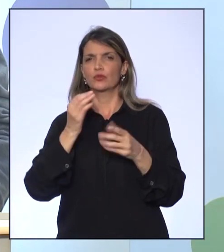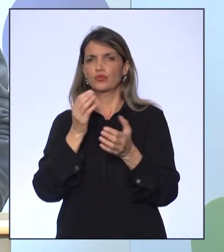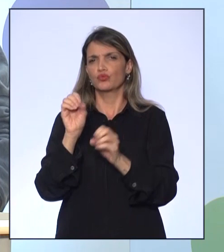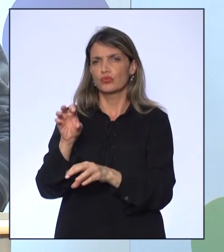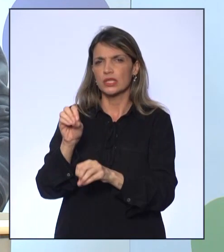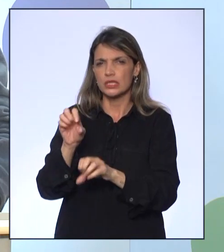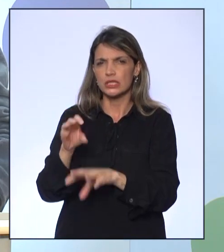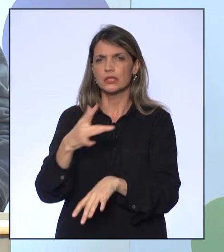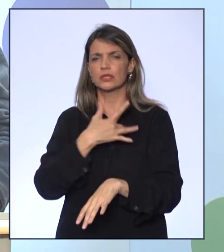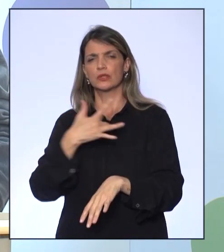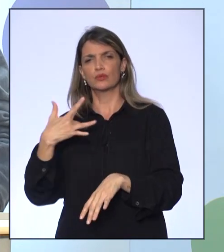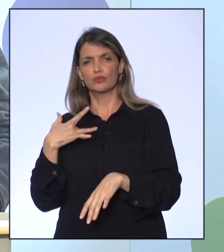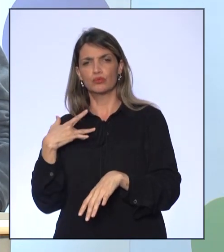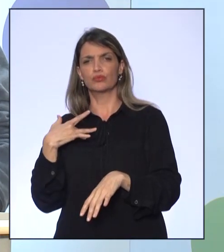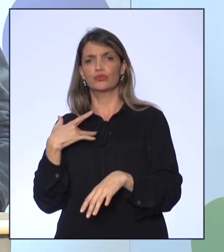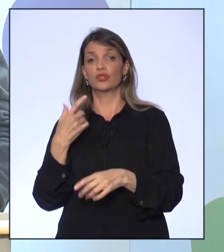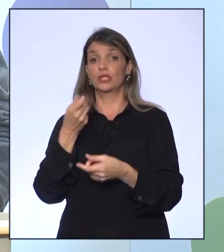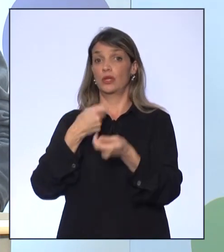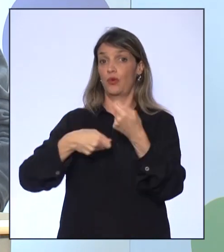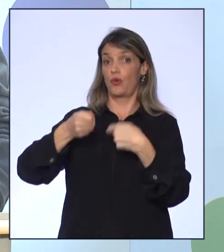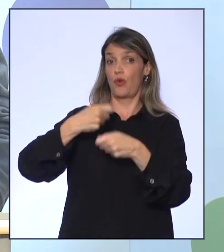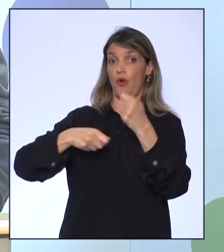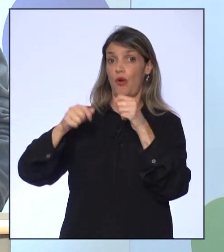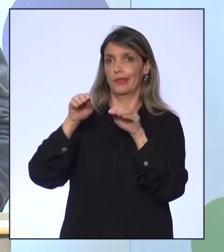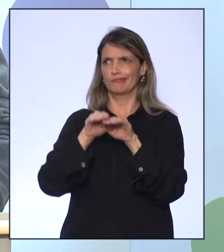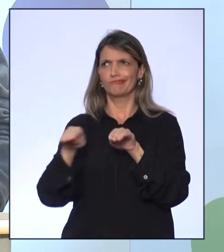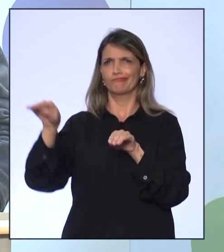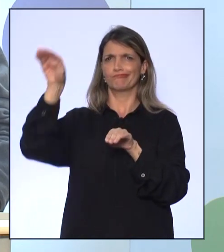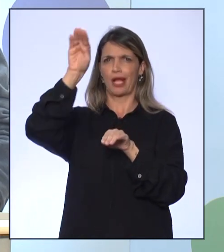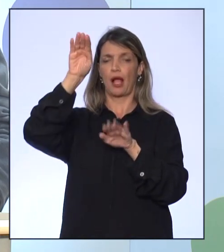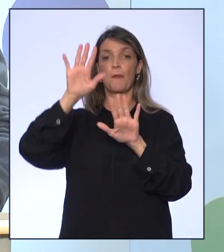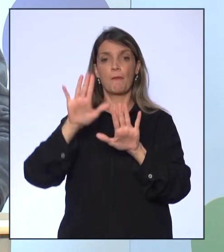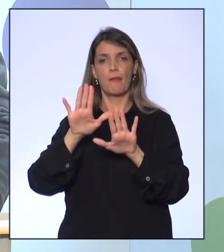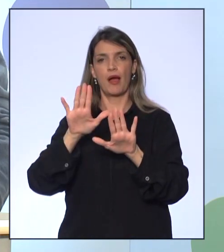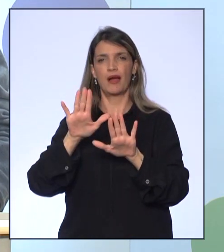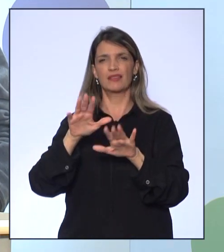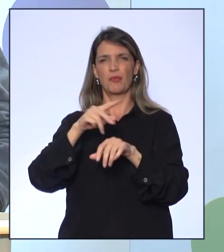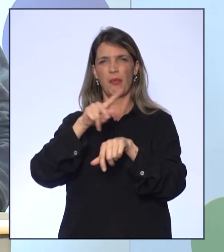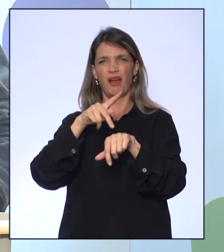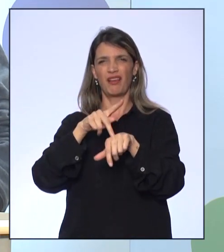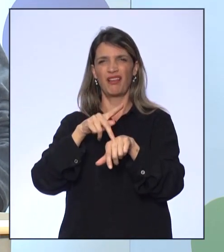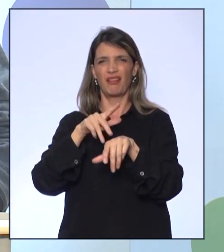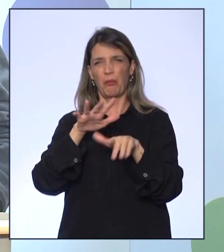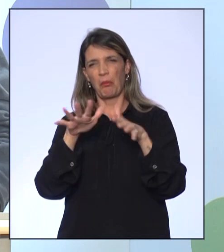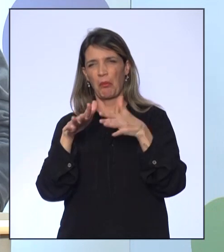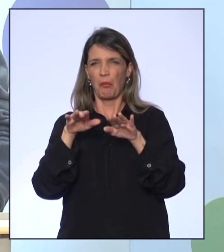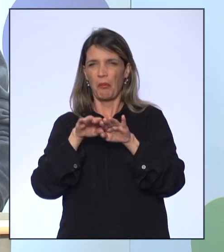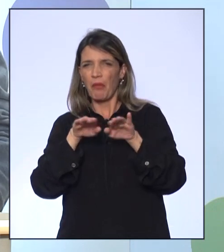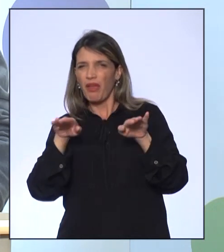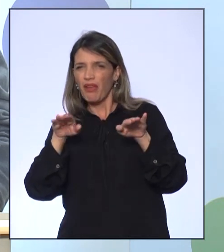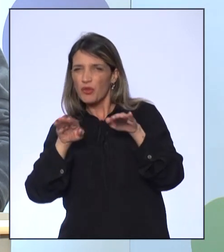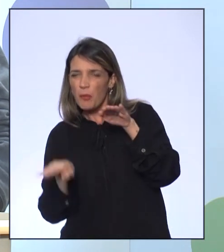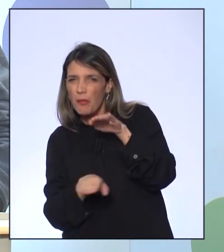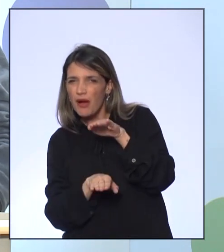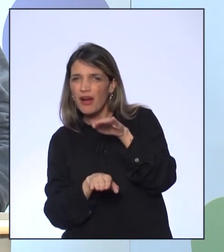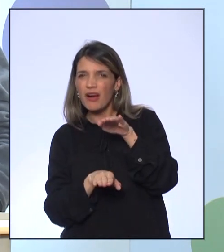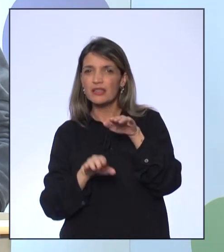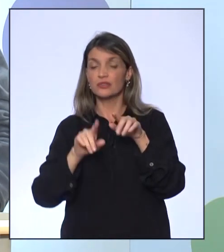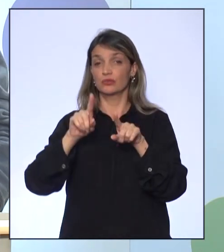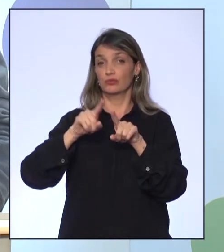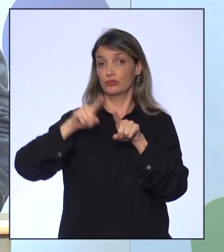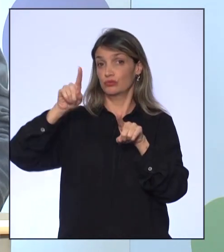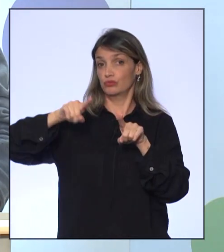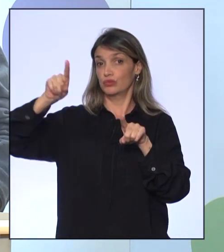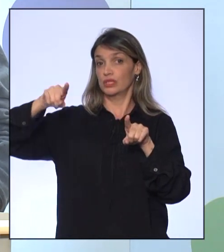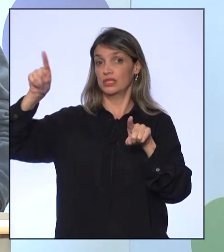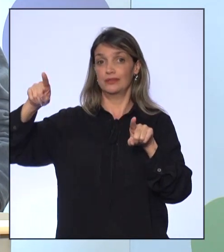índice econômico desses países é extremamente elevado, né? Já os países de médio e baixo, esses índices eles deixam a desejar,